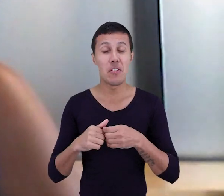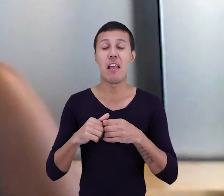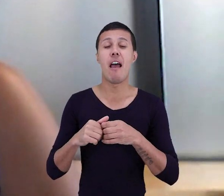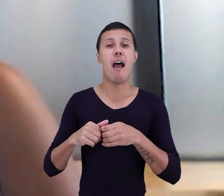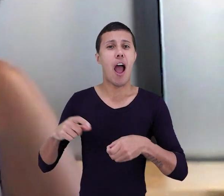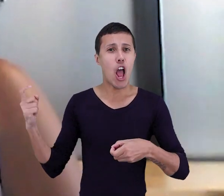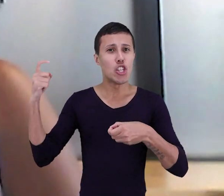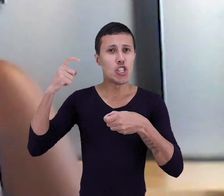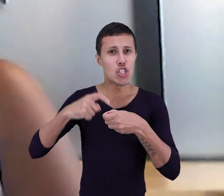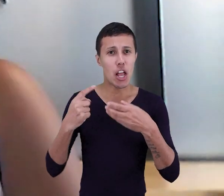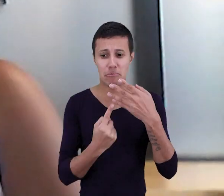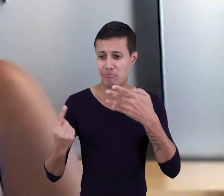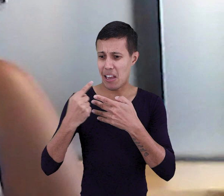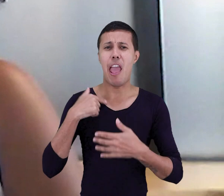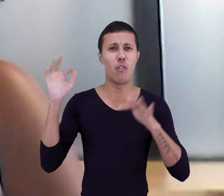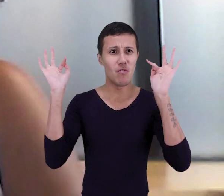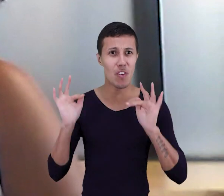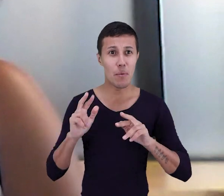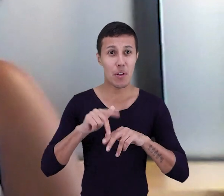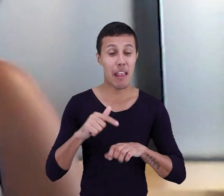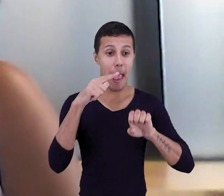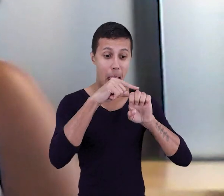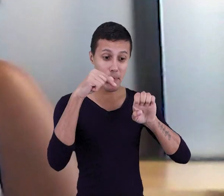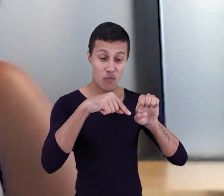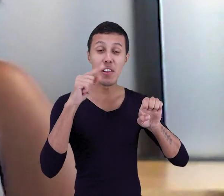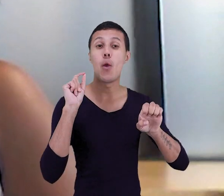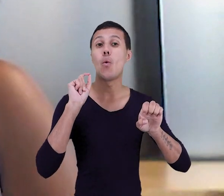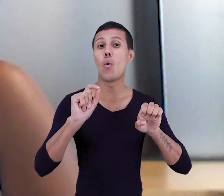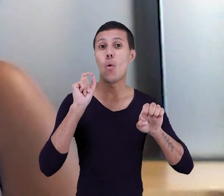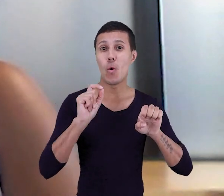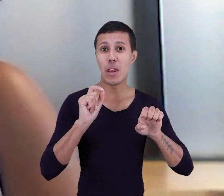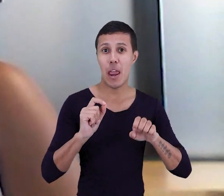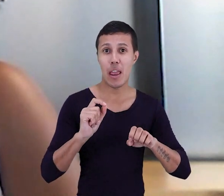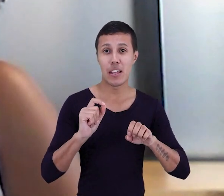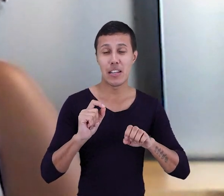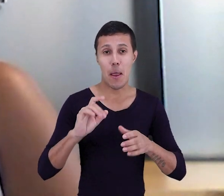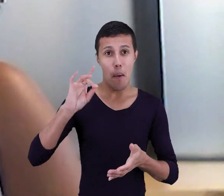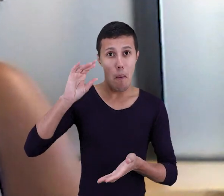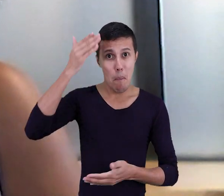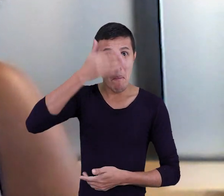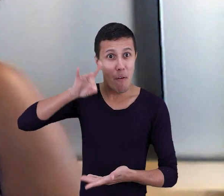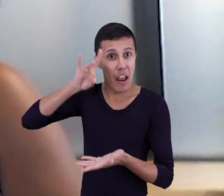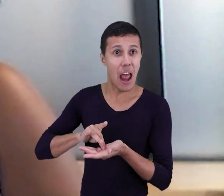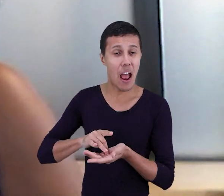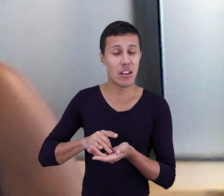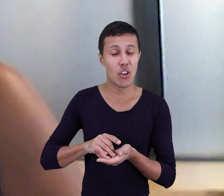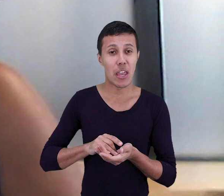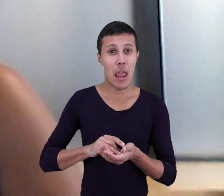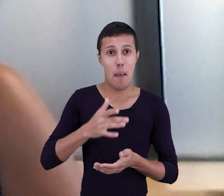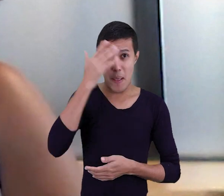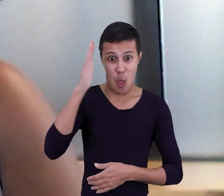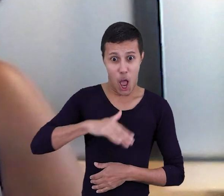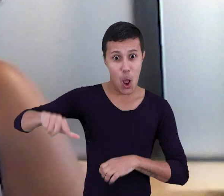tudo que eu aprendi, né? Quando você empreende, você se torna, já confirma uma coisa que você né? Que eu digo que todos os